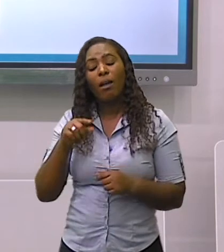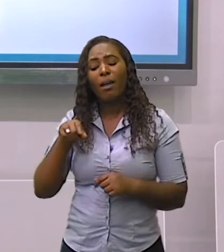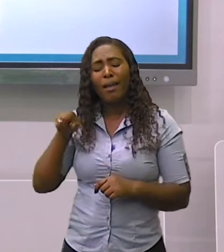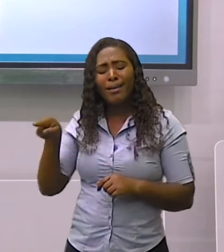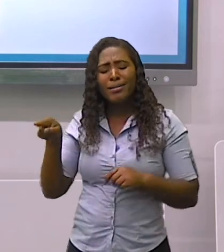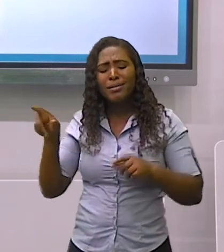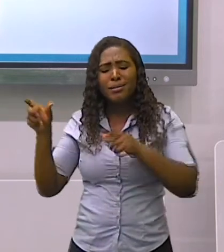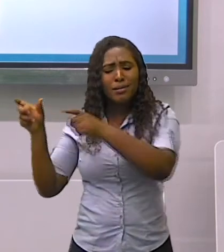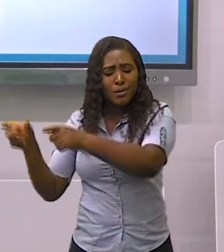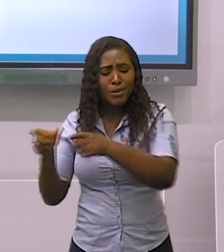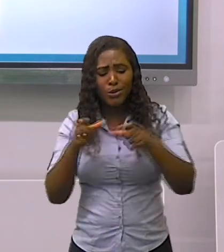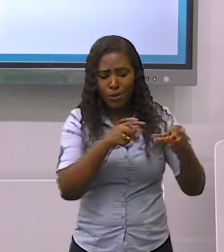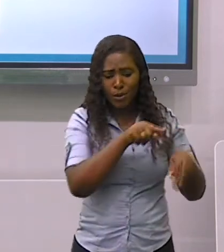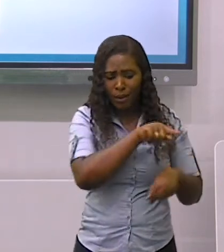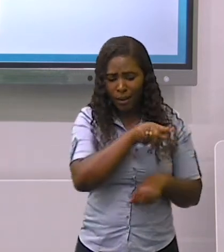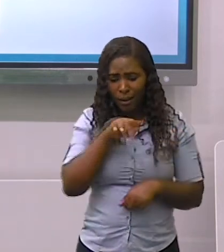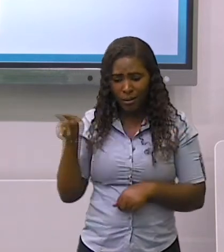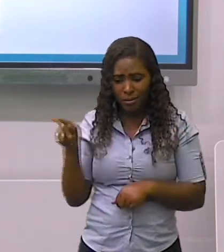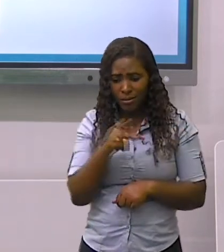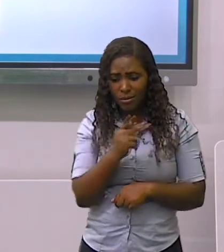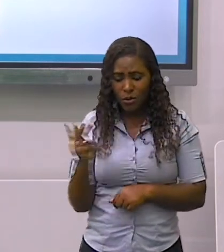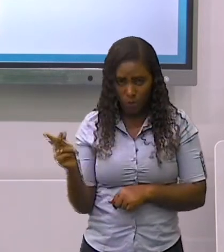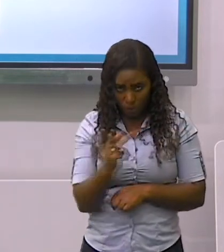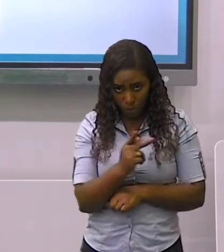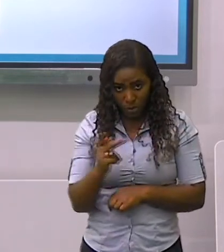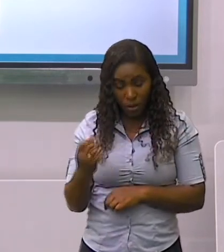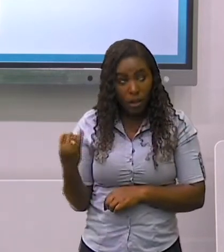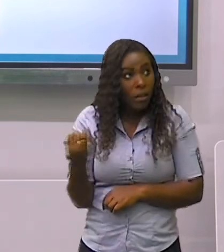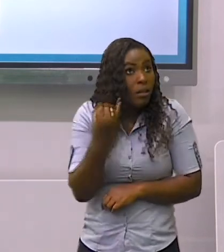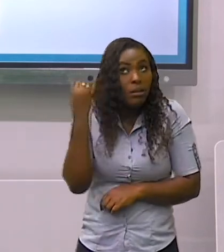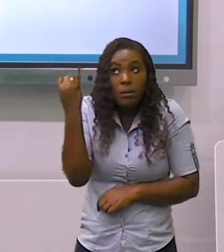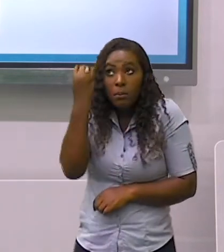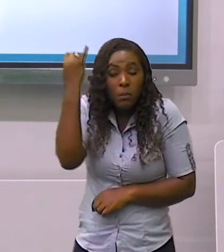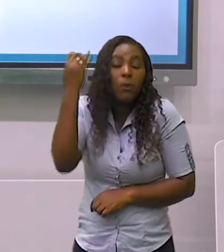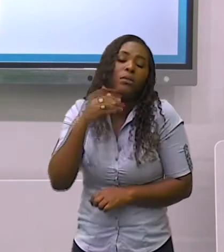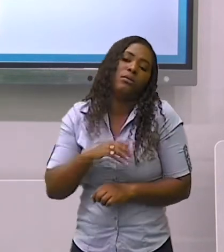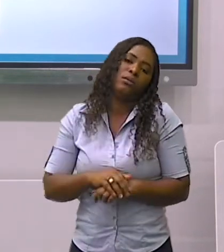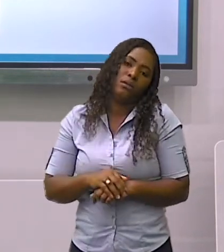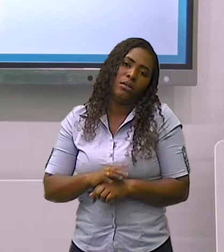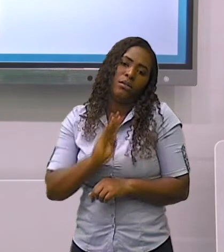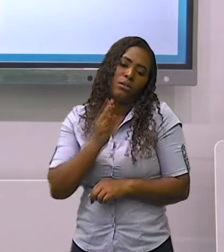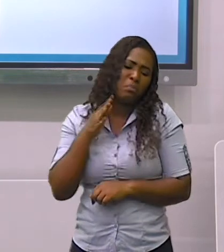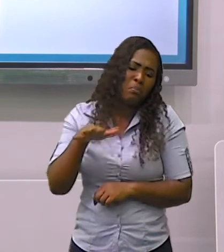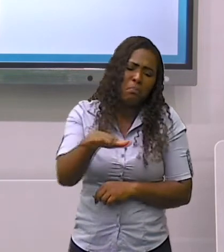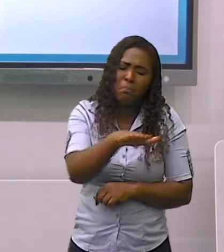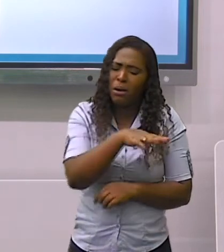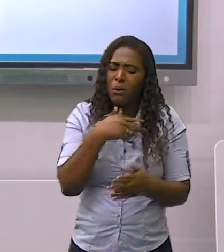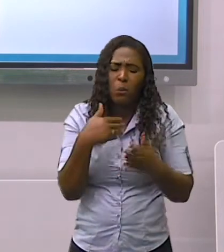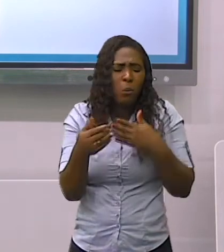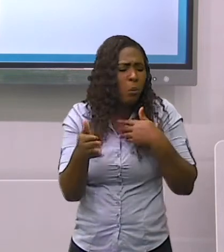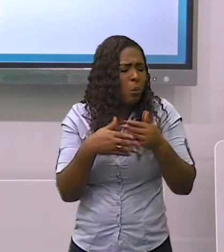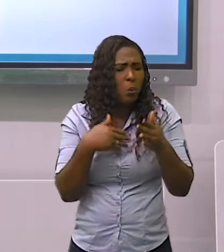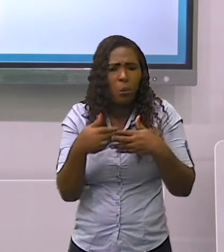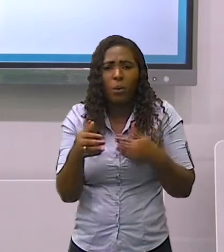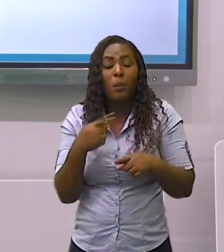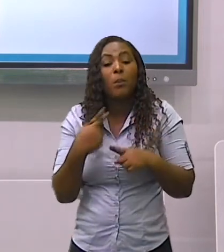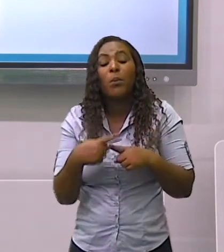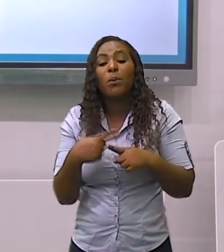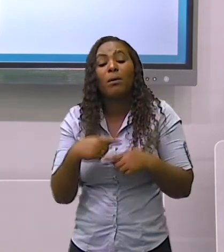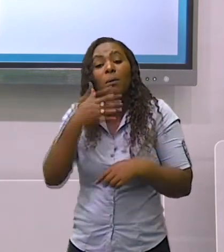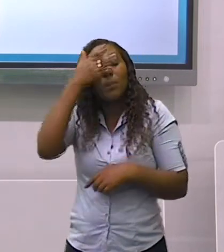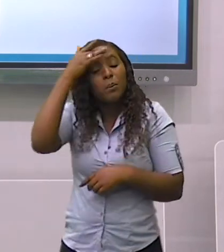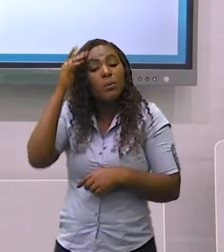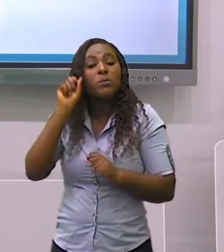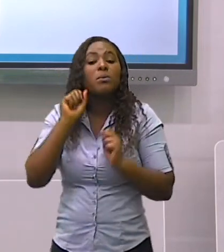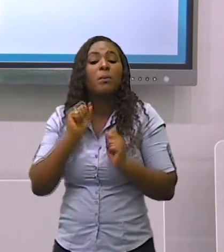qualquer bairro, uma vez que permite a organização, discussão de ideias, a troca, o desenvolvimento